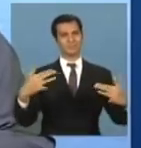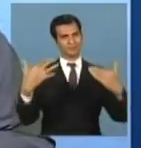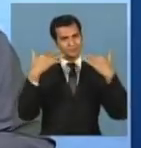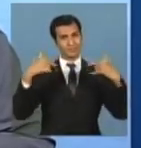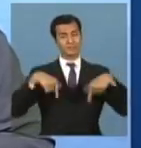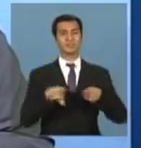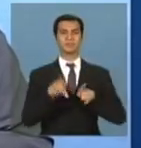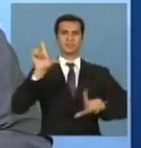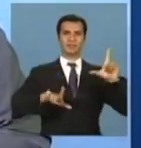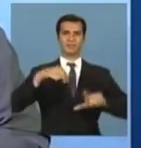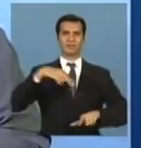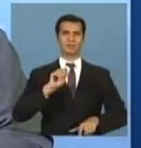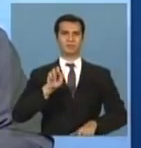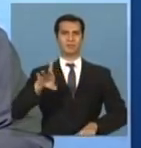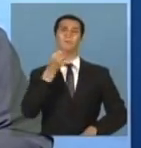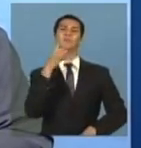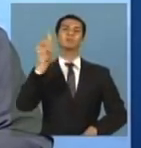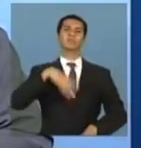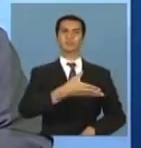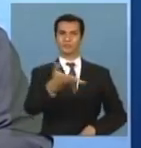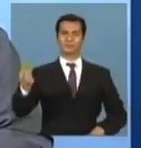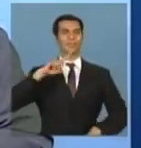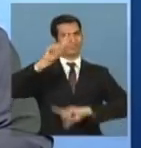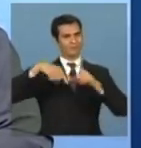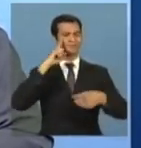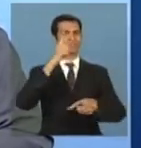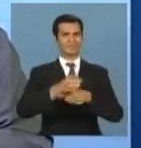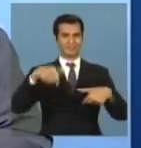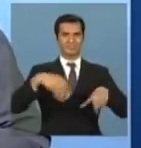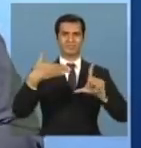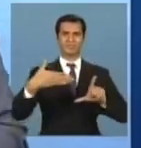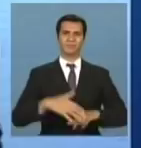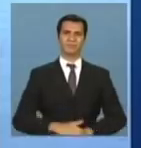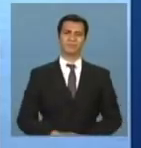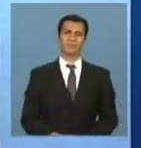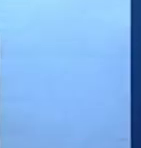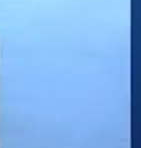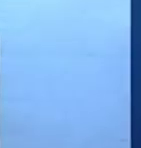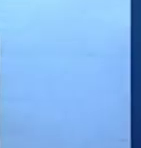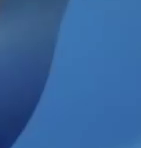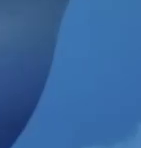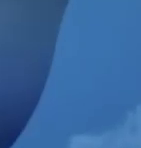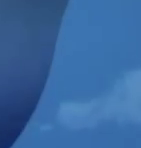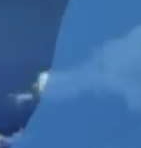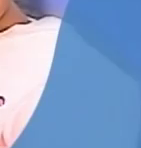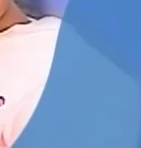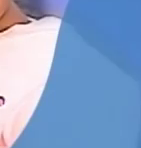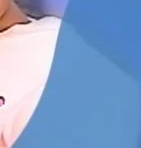NBR pela parceria. Um bom dia para você e até a próxima teleconferência.